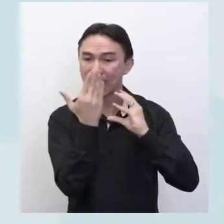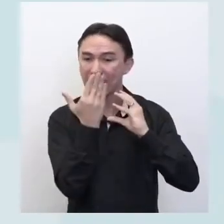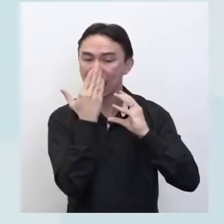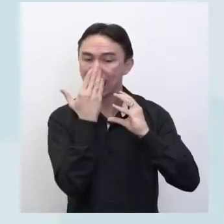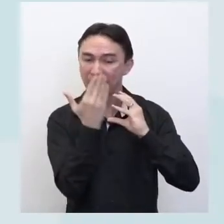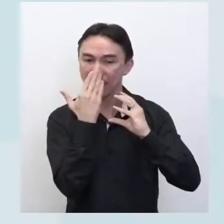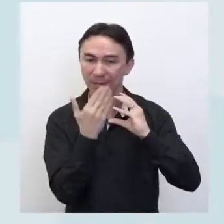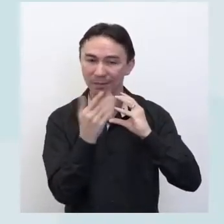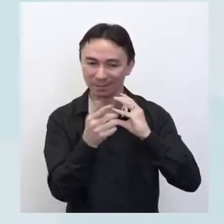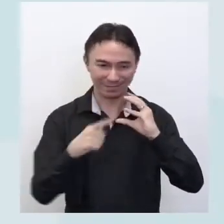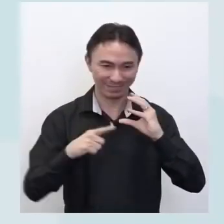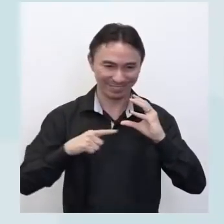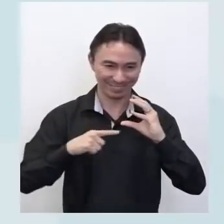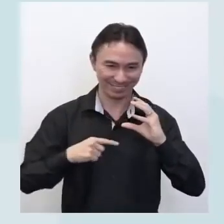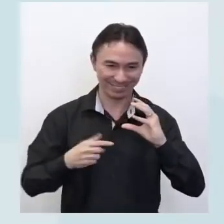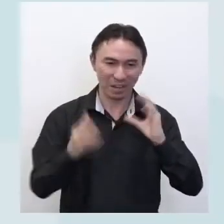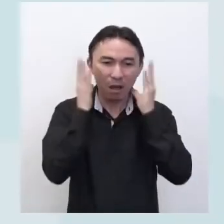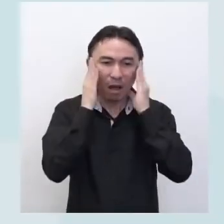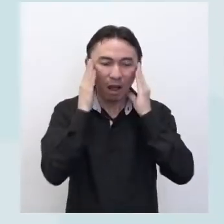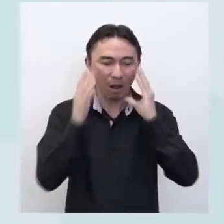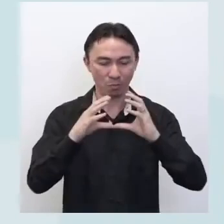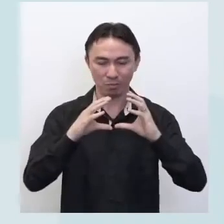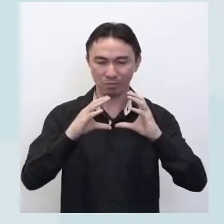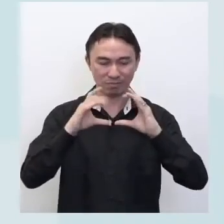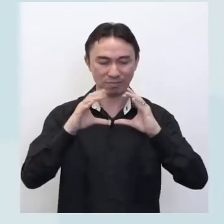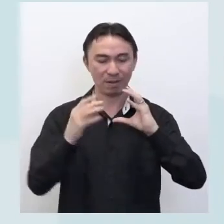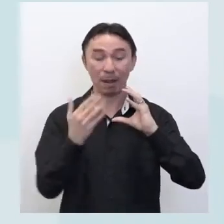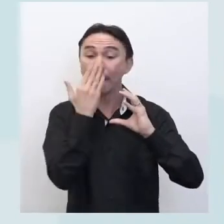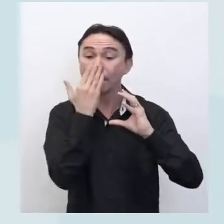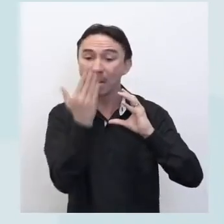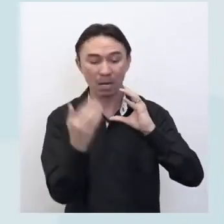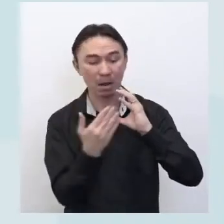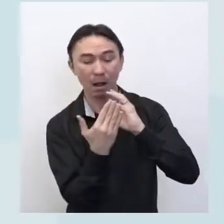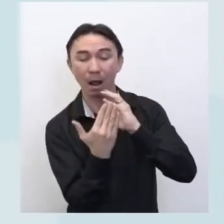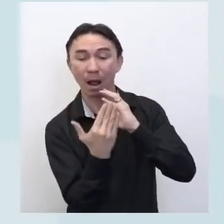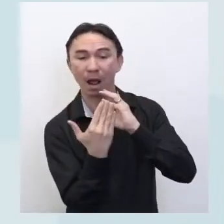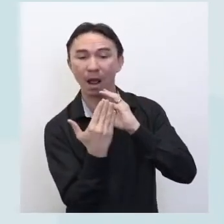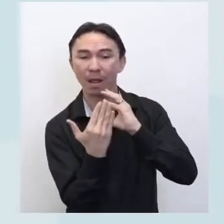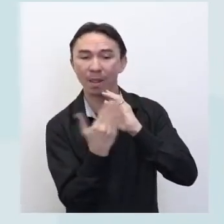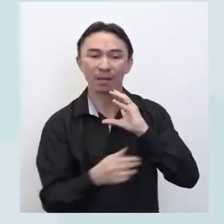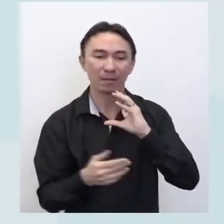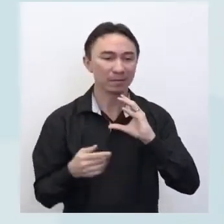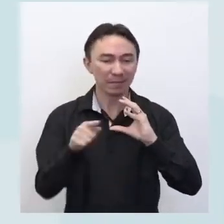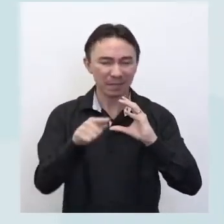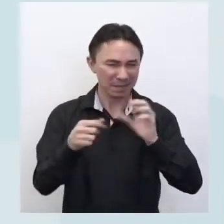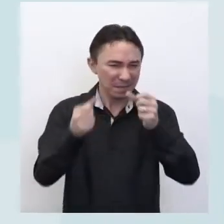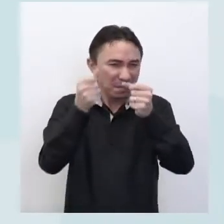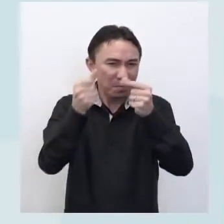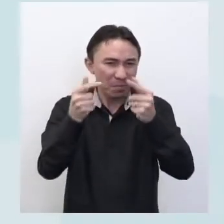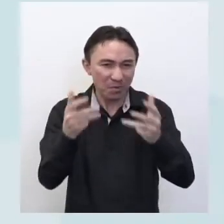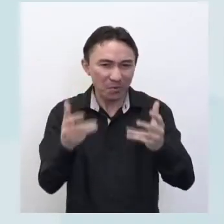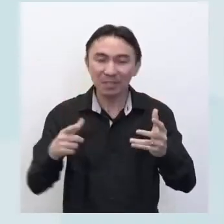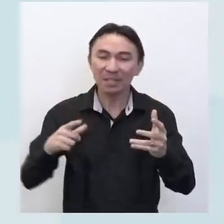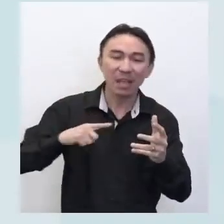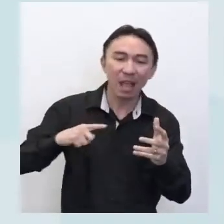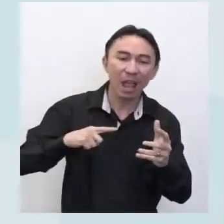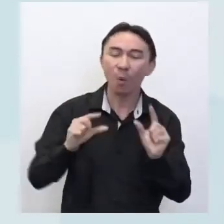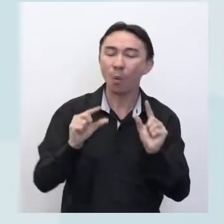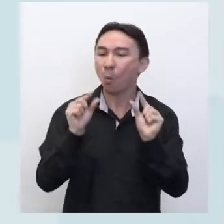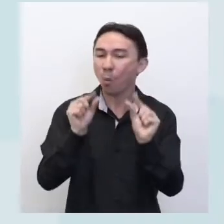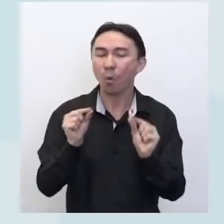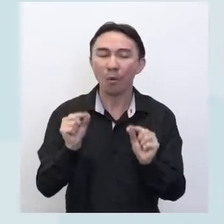aparece, esta cabeça humana que aparece aí para vocês, os frenologistas diziam que reside o que hoje a gente